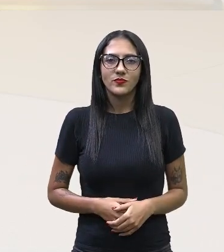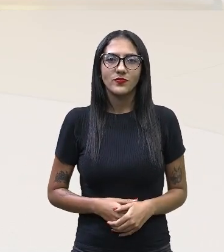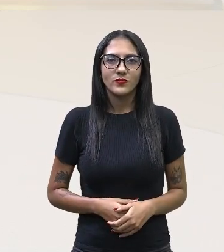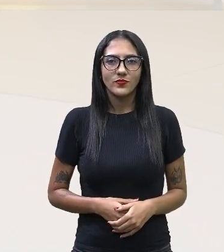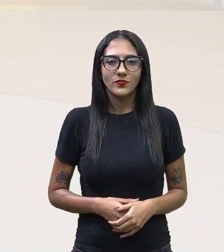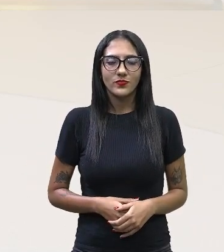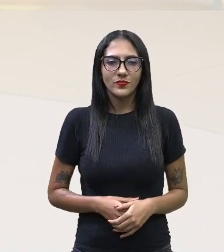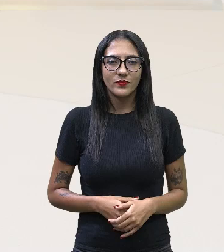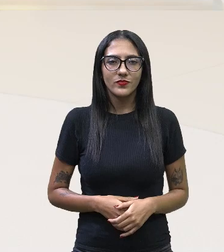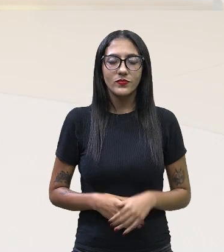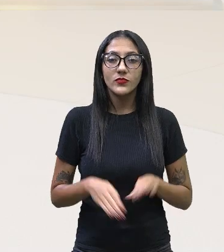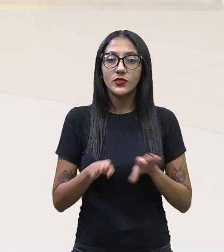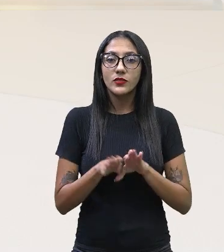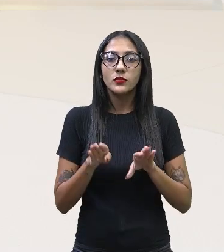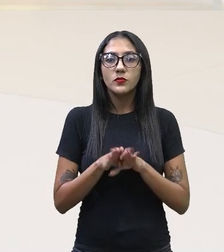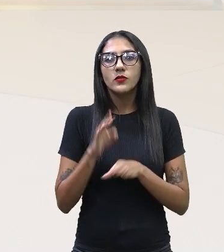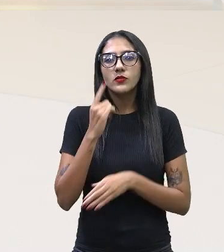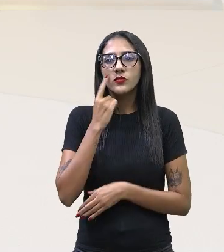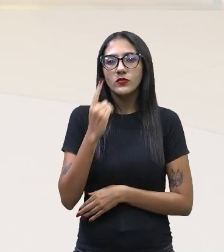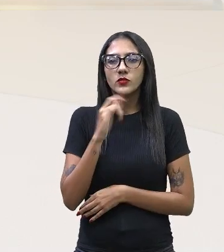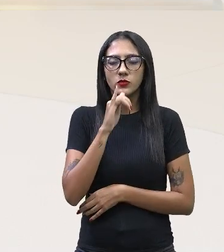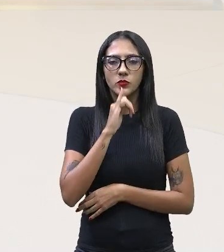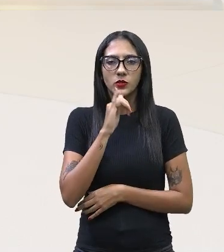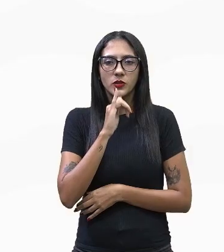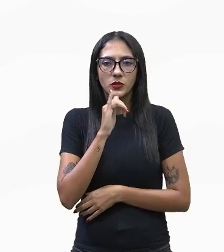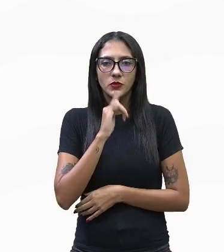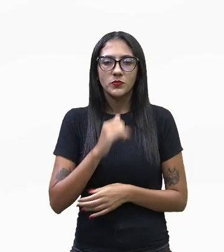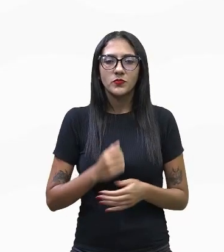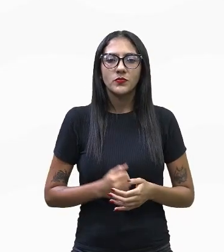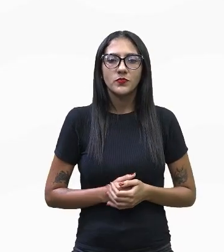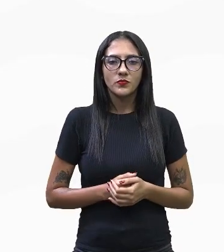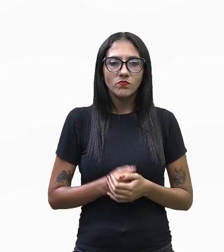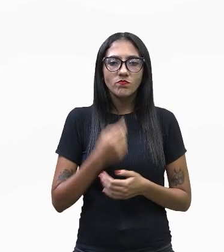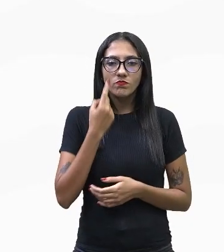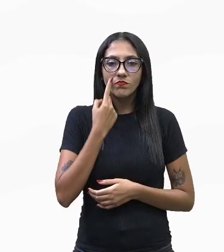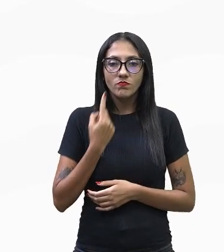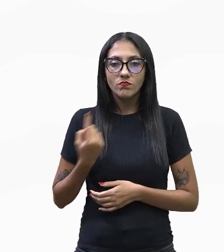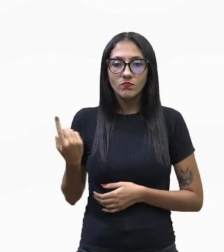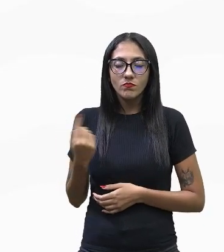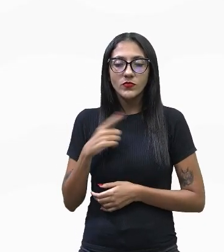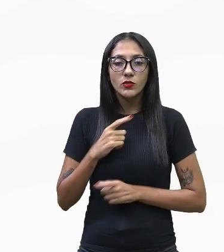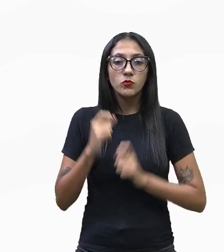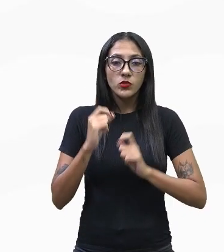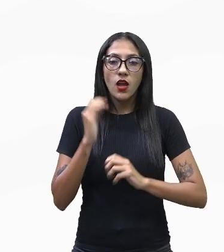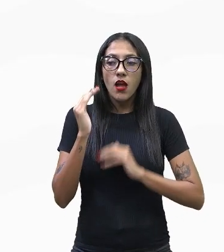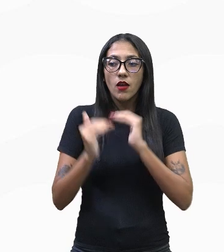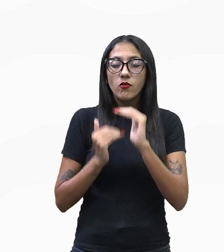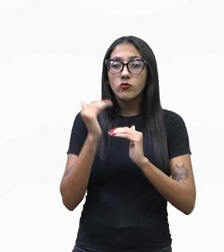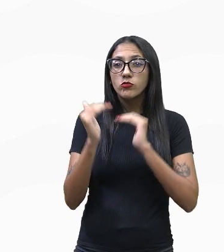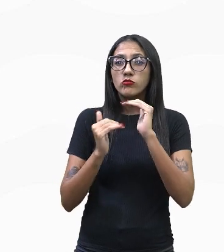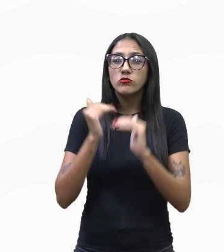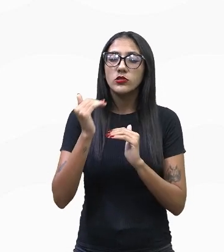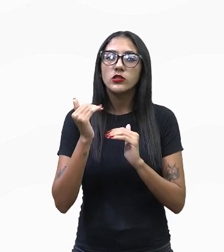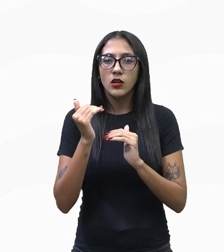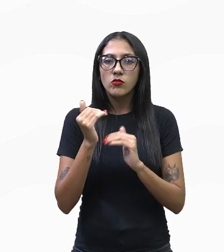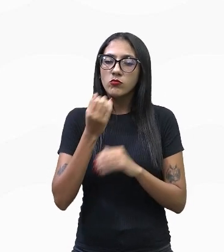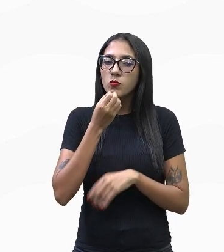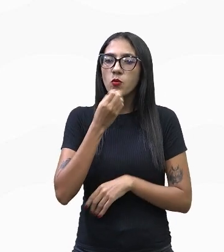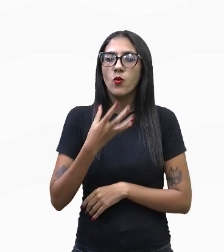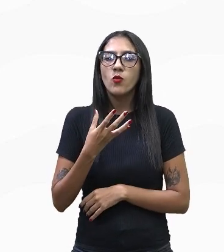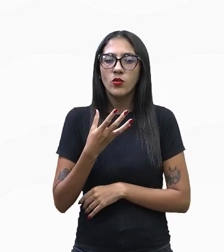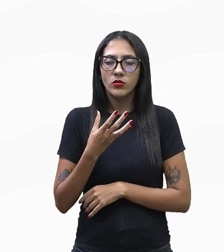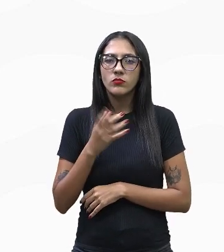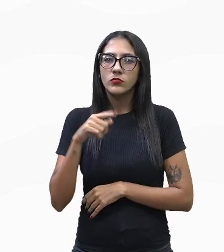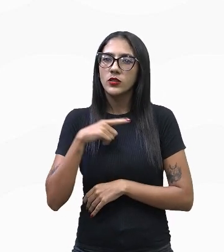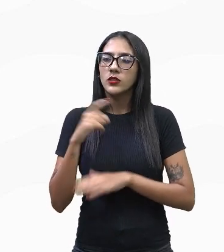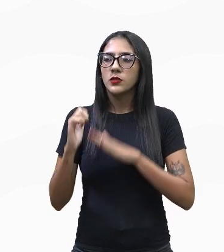que nós vimos, ele fala assim, para um crescimento sustentável. Esse é o objetivo, né? O crescimento